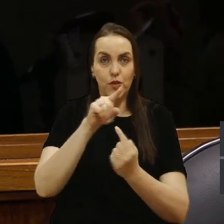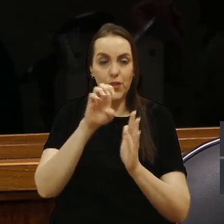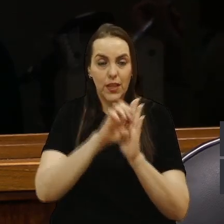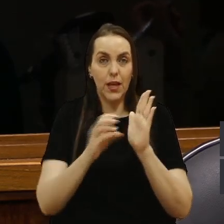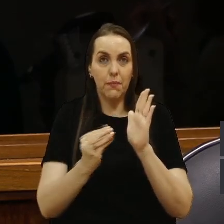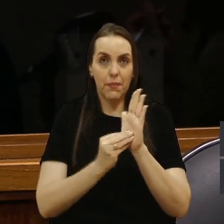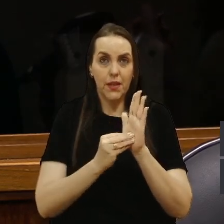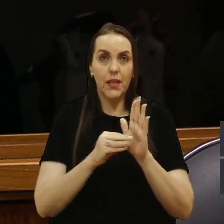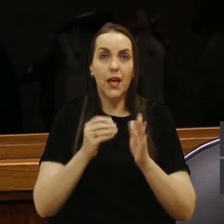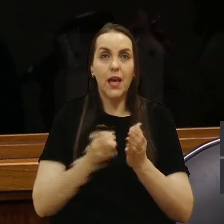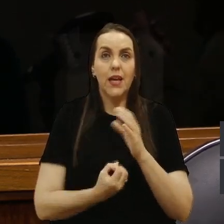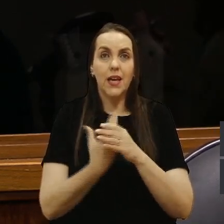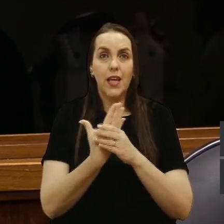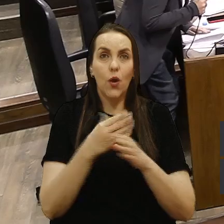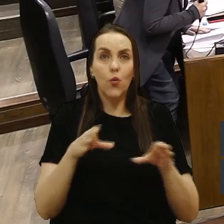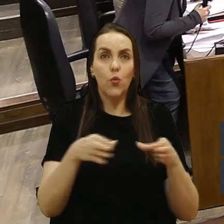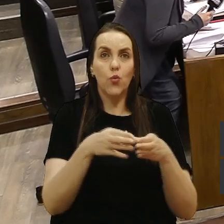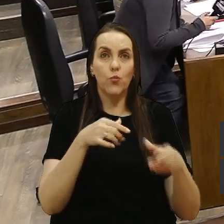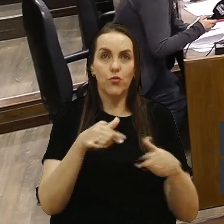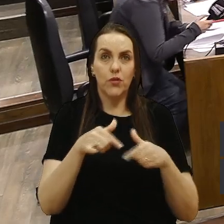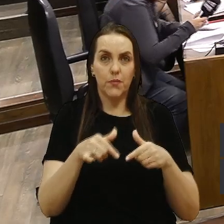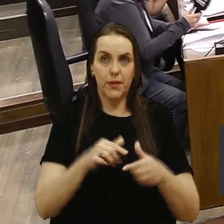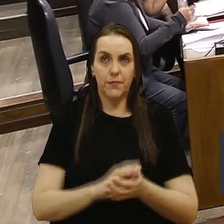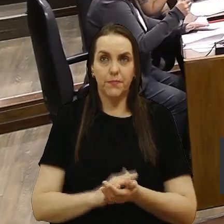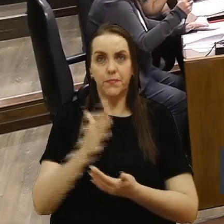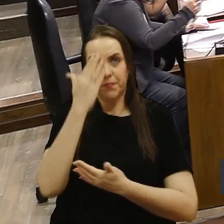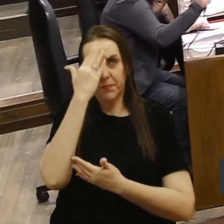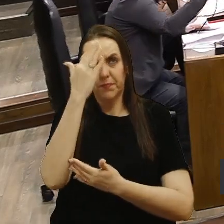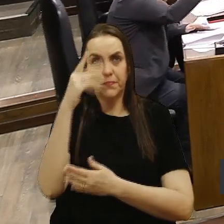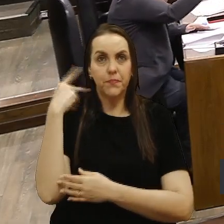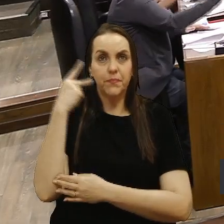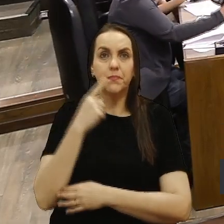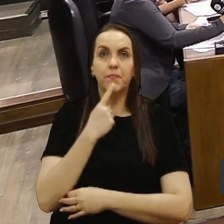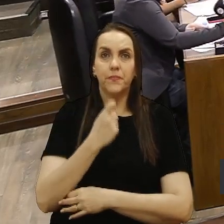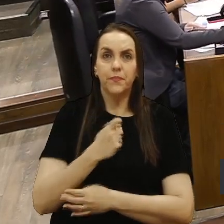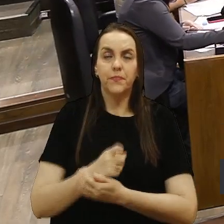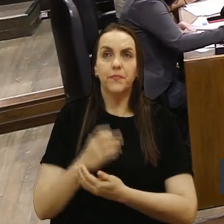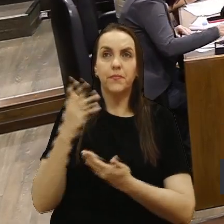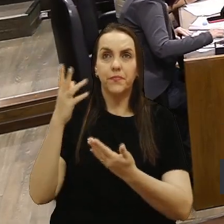grupo de trabalho. Obrigada. Obrigado, vereadora Rose. Para declarar voto, o vereador Daniel Santos.